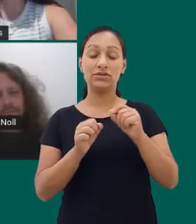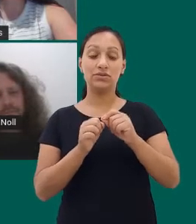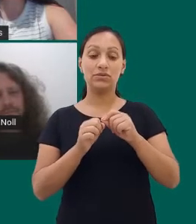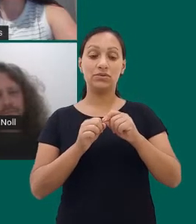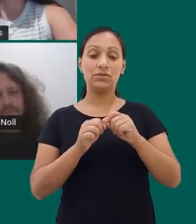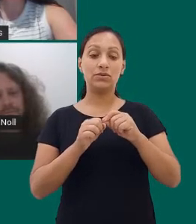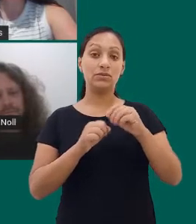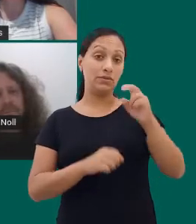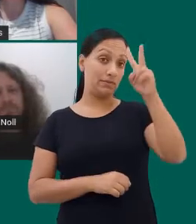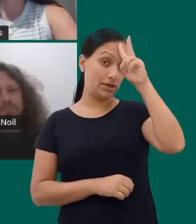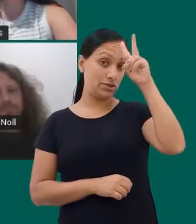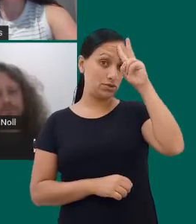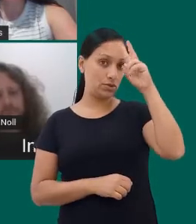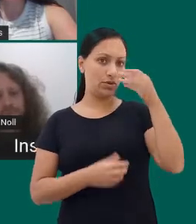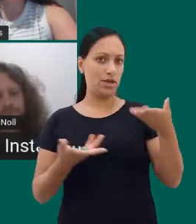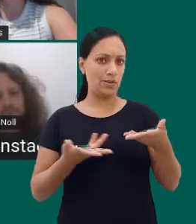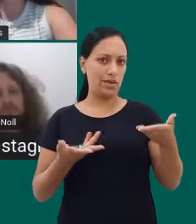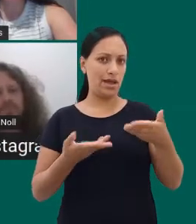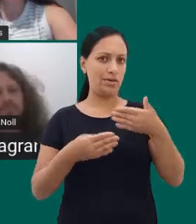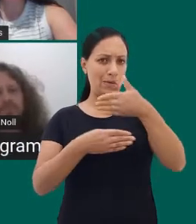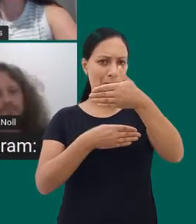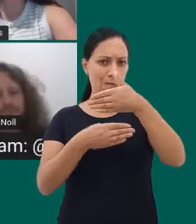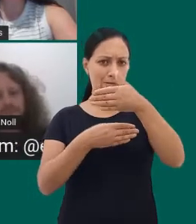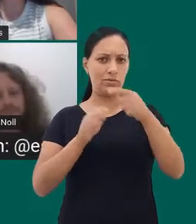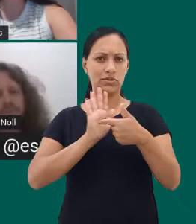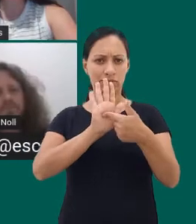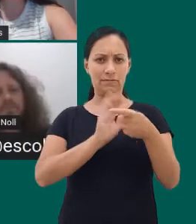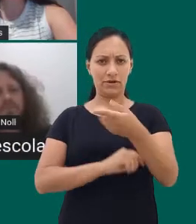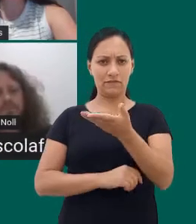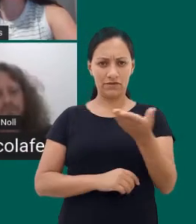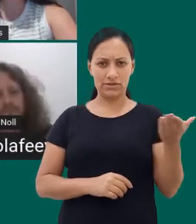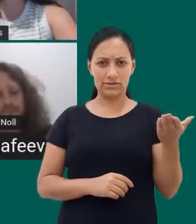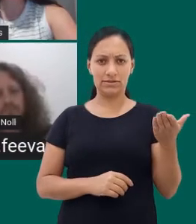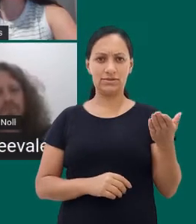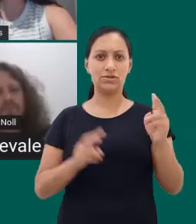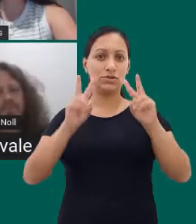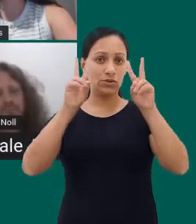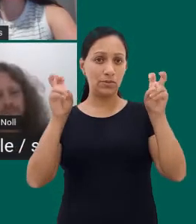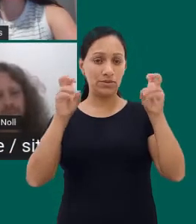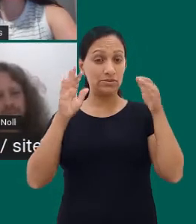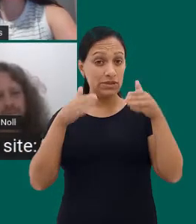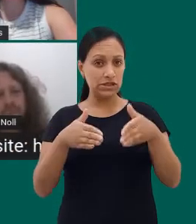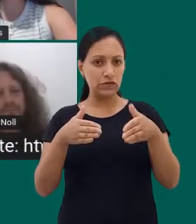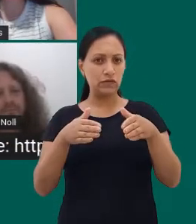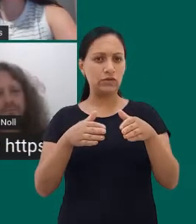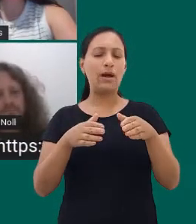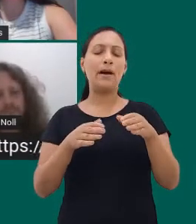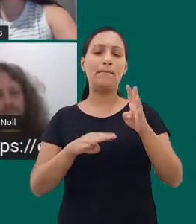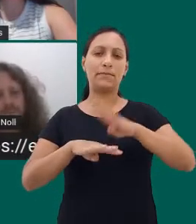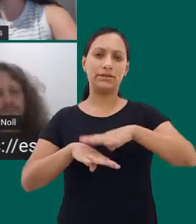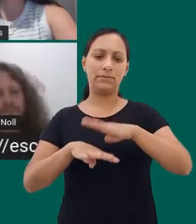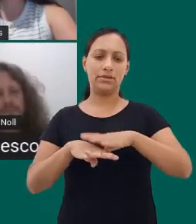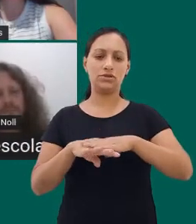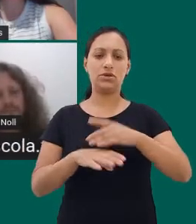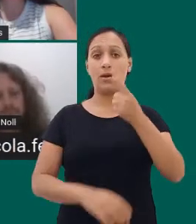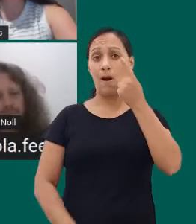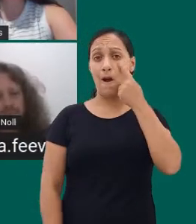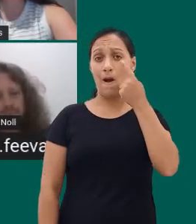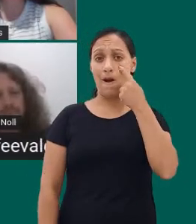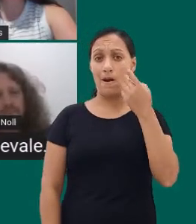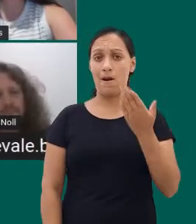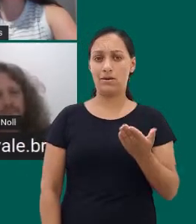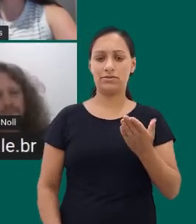com vocês para falar daí, sim, especificamente da matemática. Então, olha só,